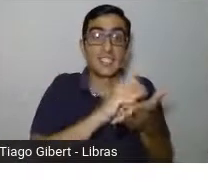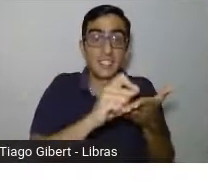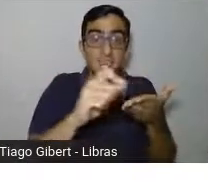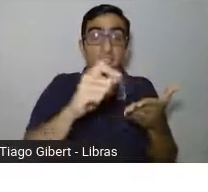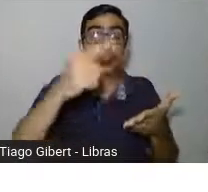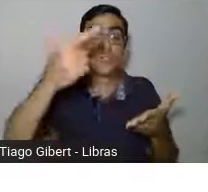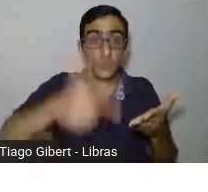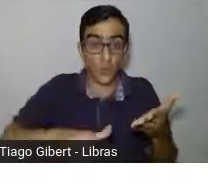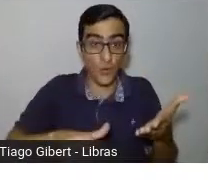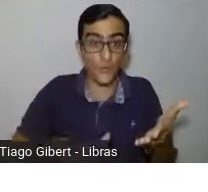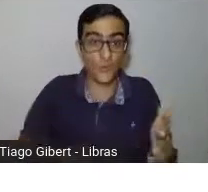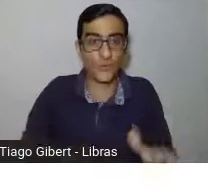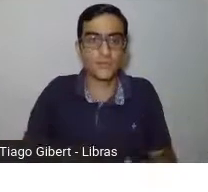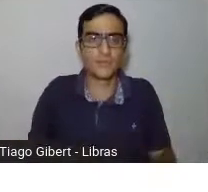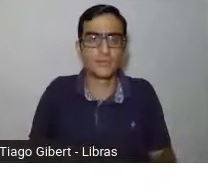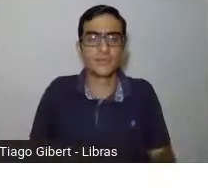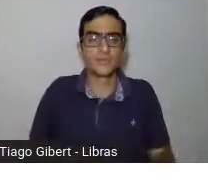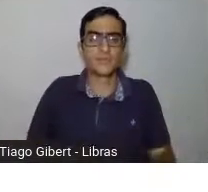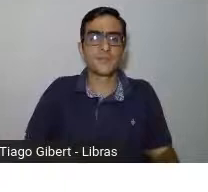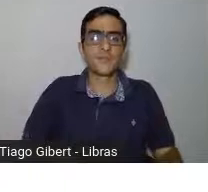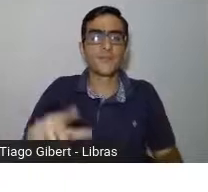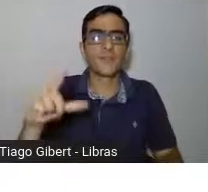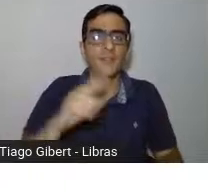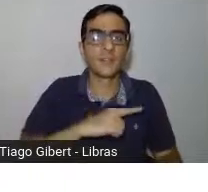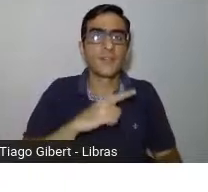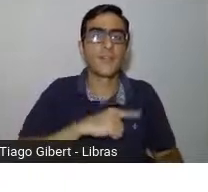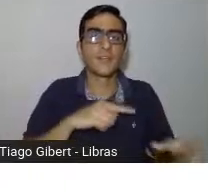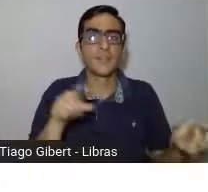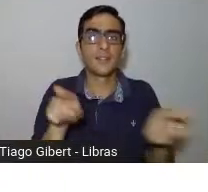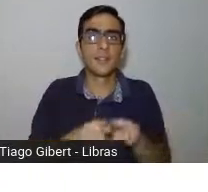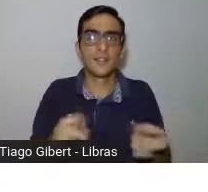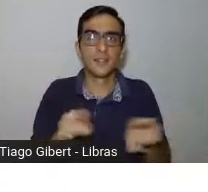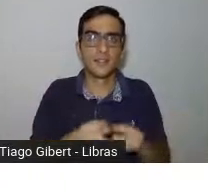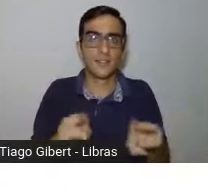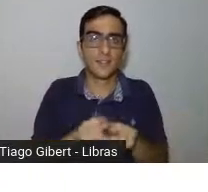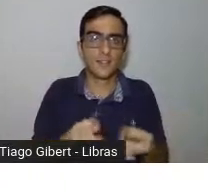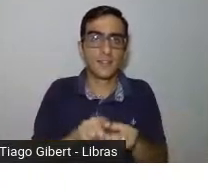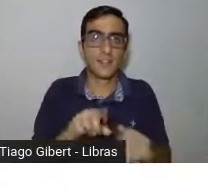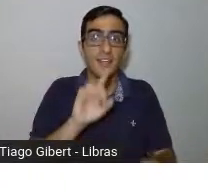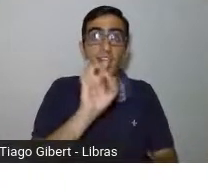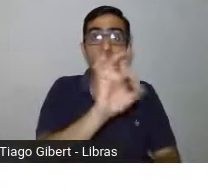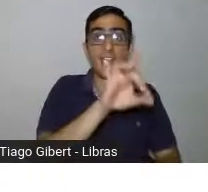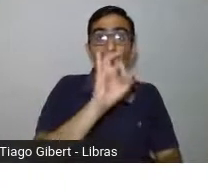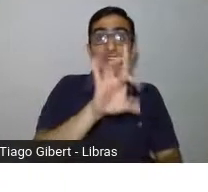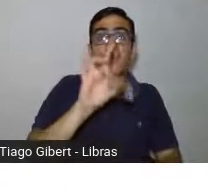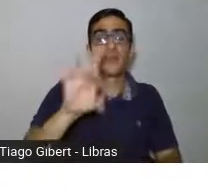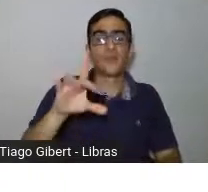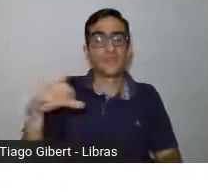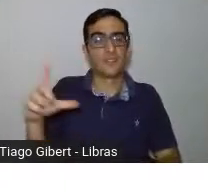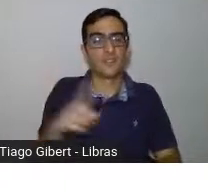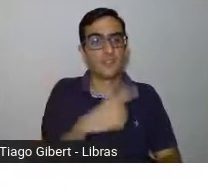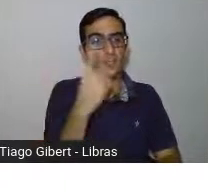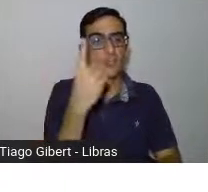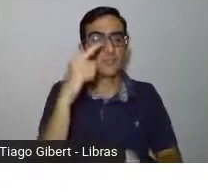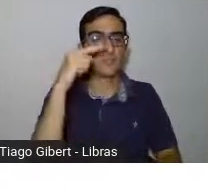desabilidade. E também temos todos, cada um tem um trabalho